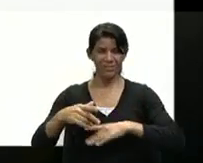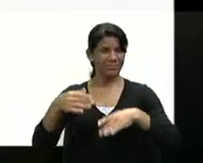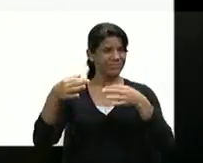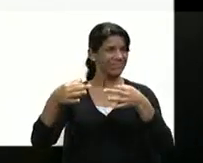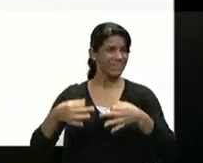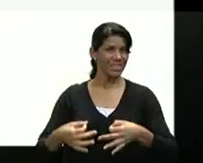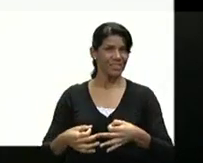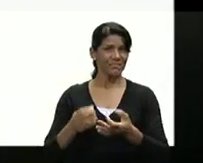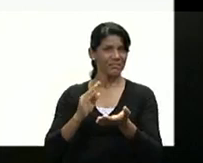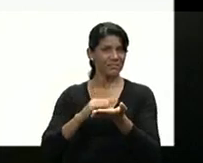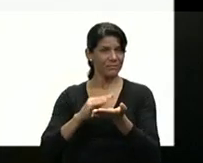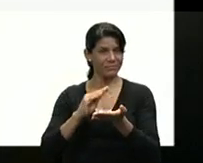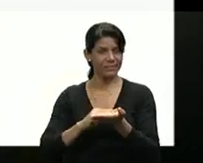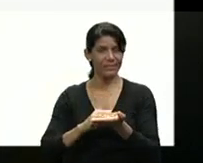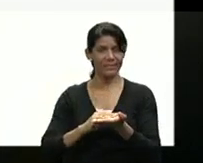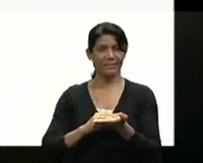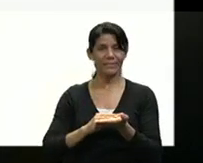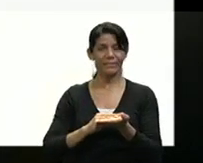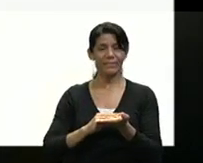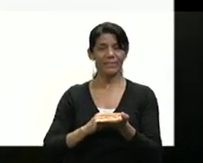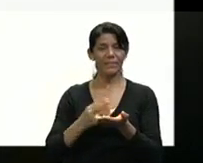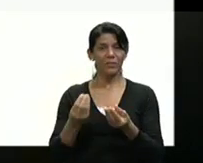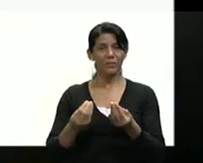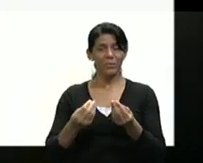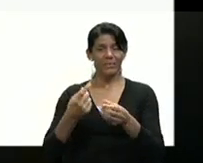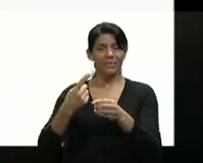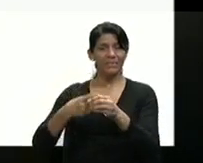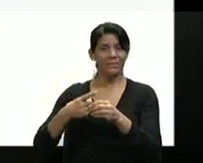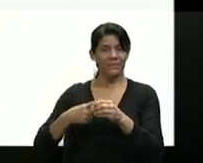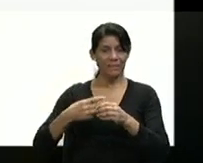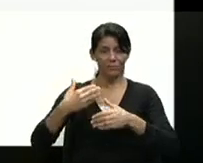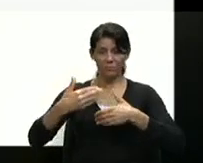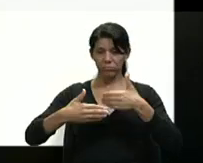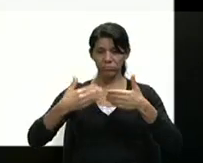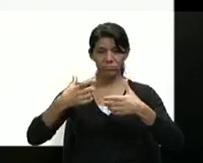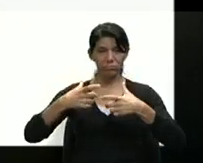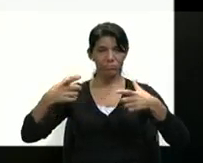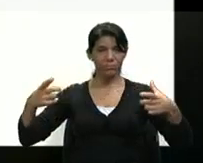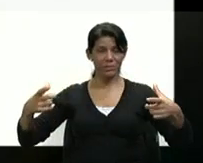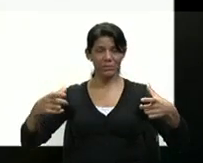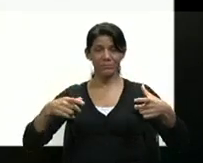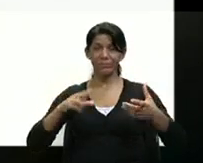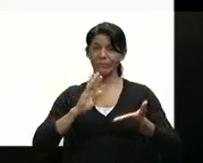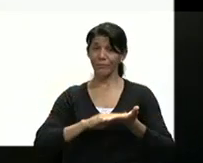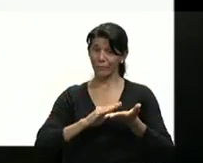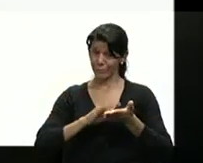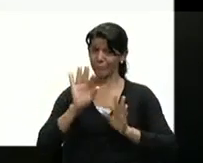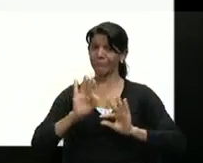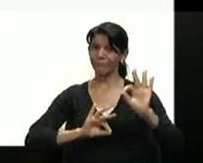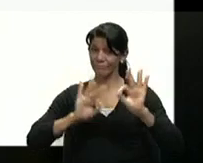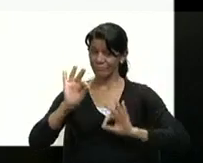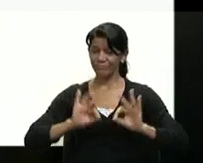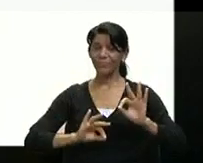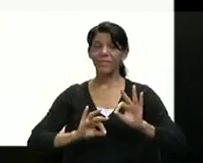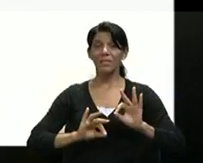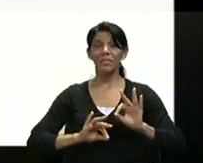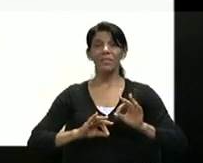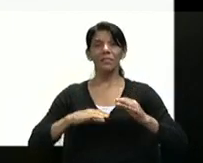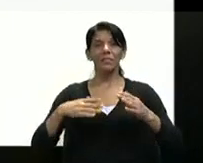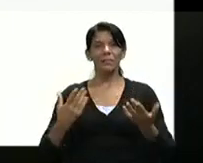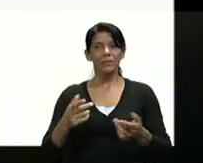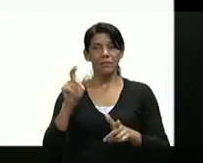que o modo como as cidades elas foram desenvolvidas não foi um modo planejado. Com isso,